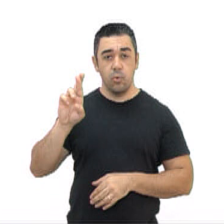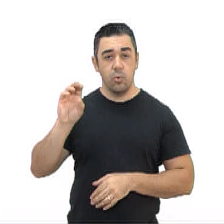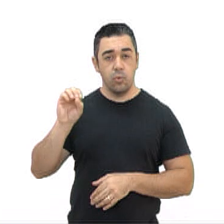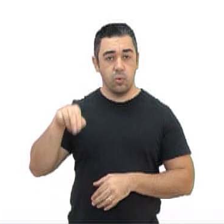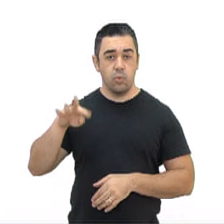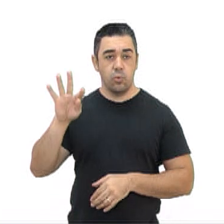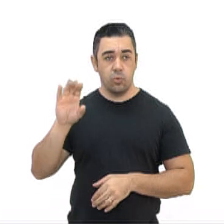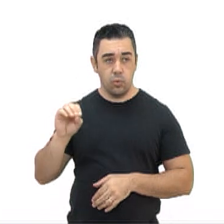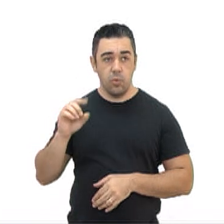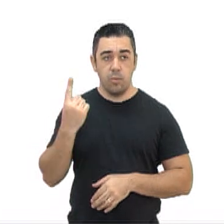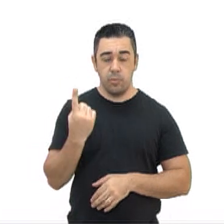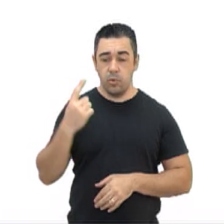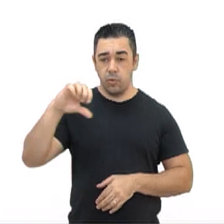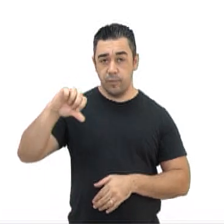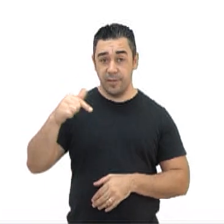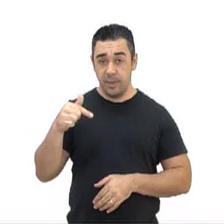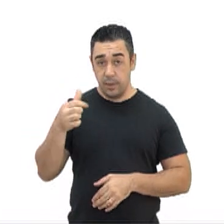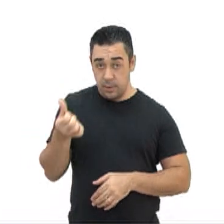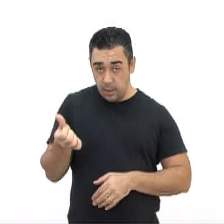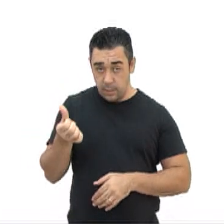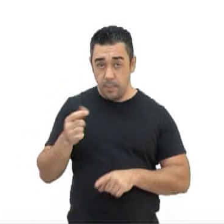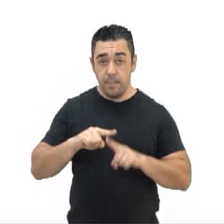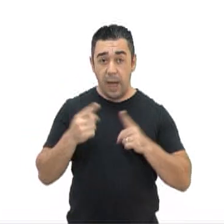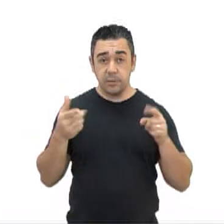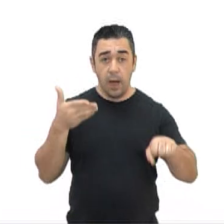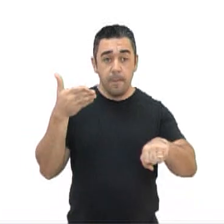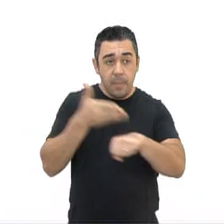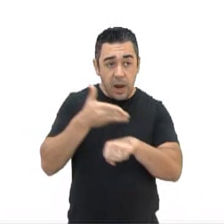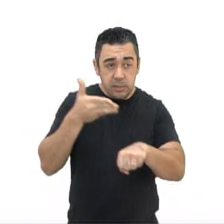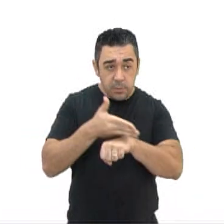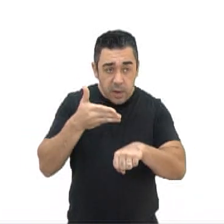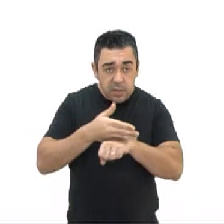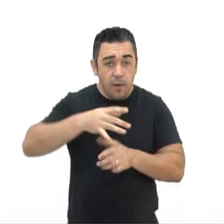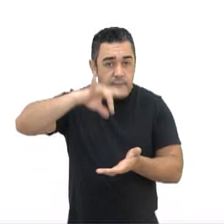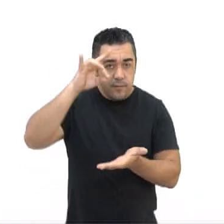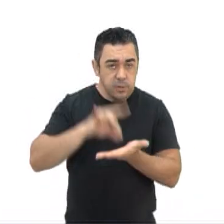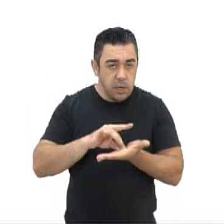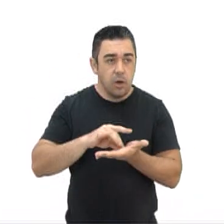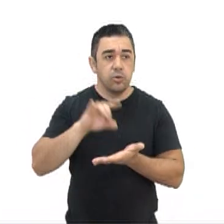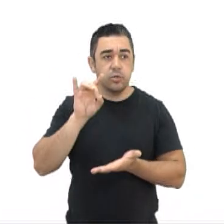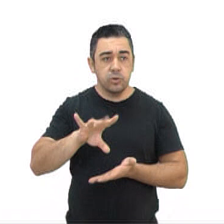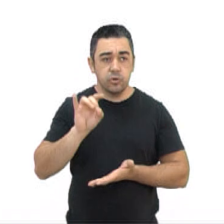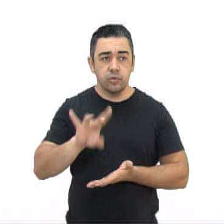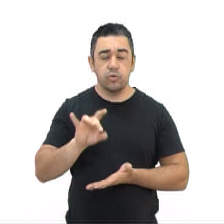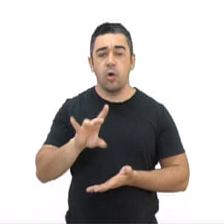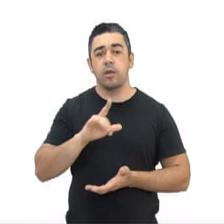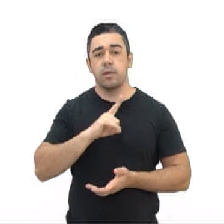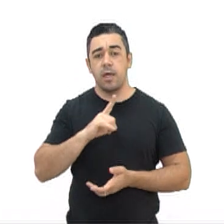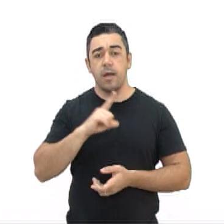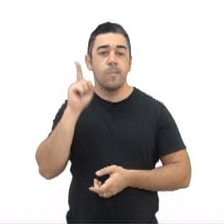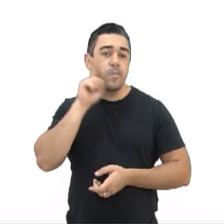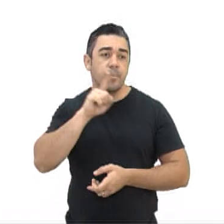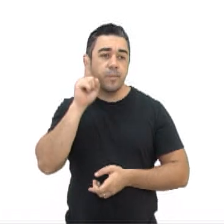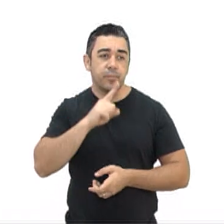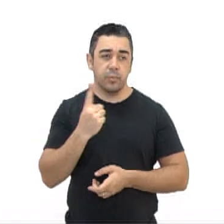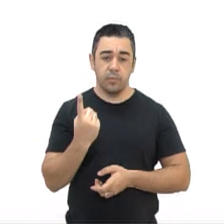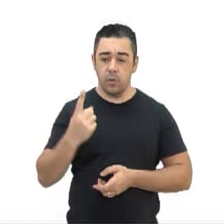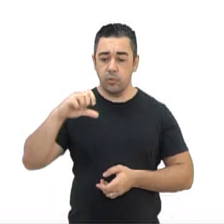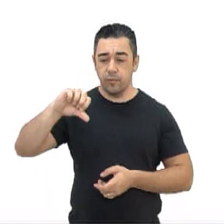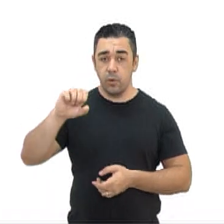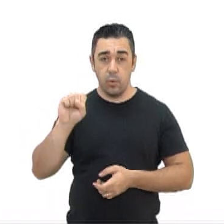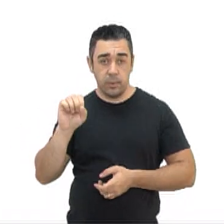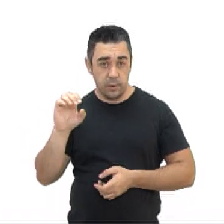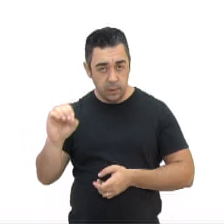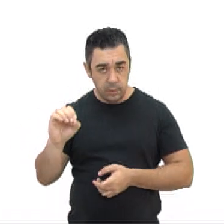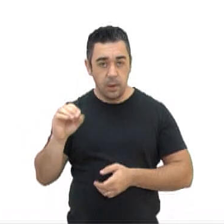1976. Porém, a sua participação se deu somente nos Jogos de Arnhem em 1980, com